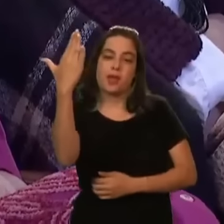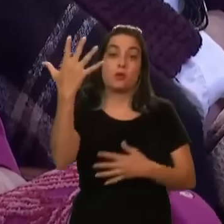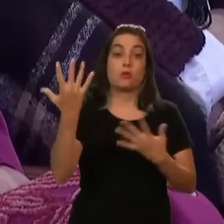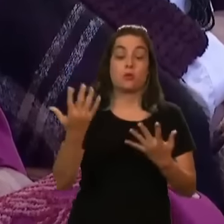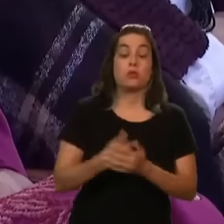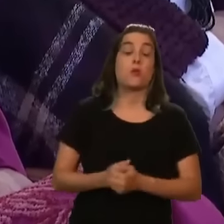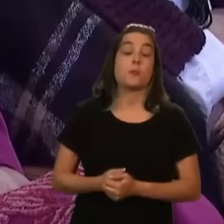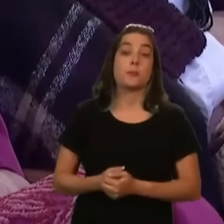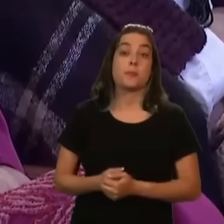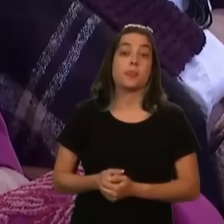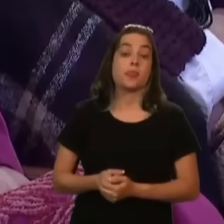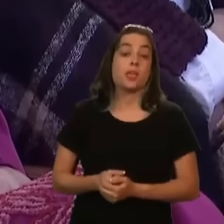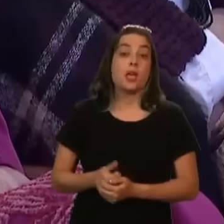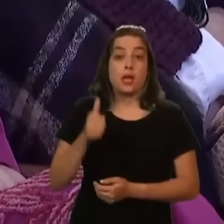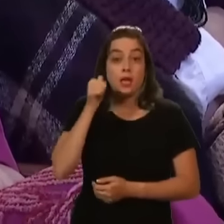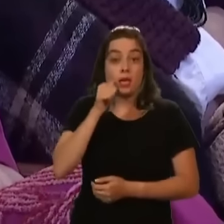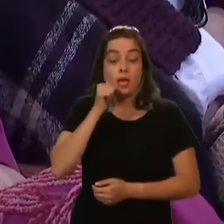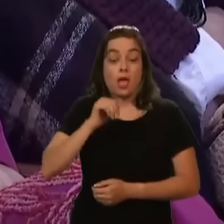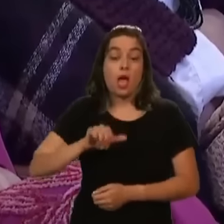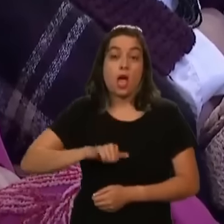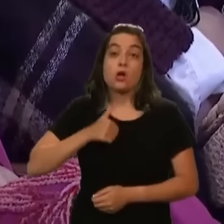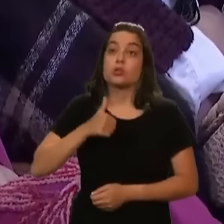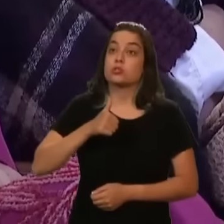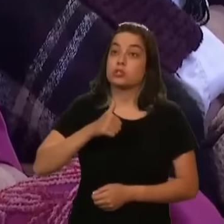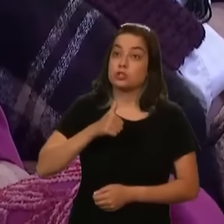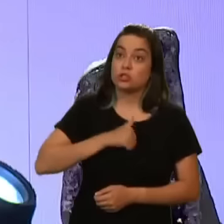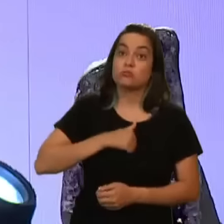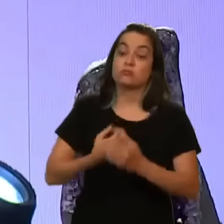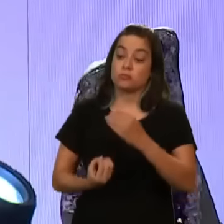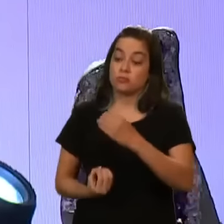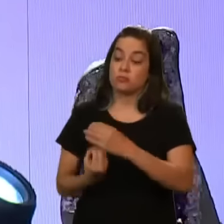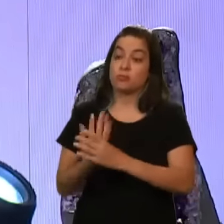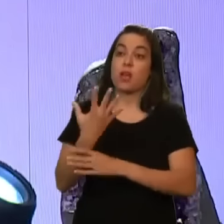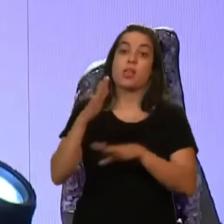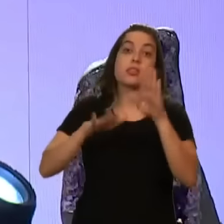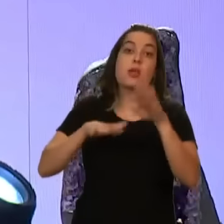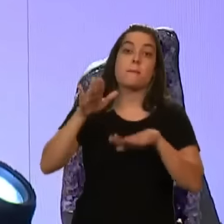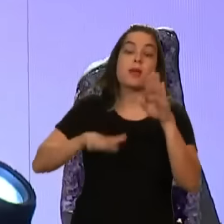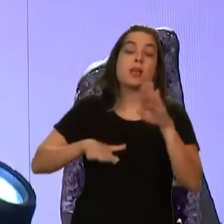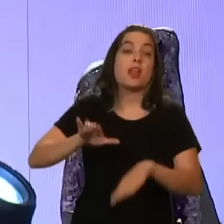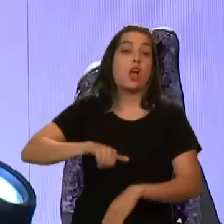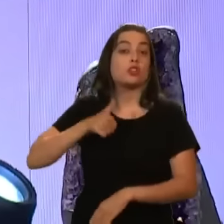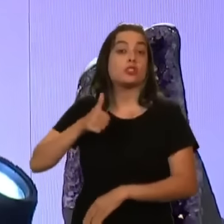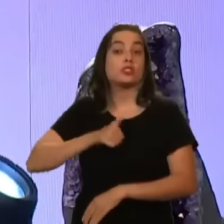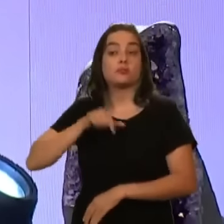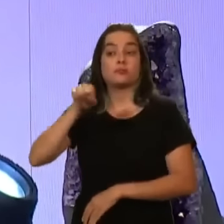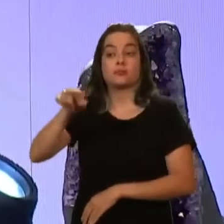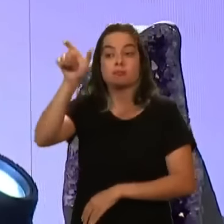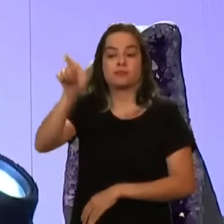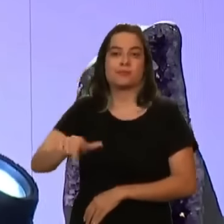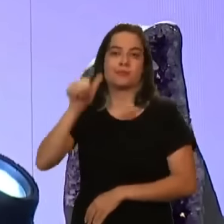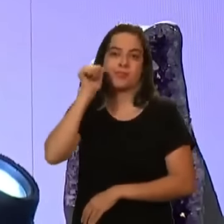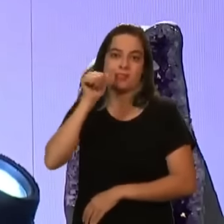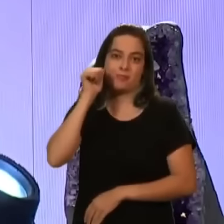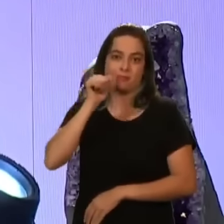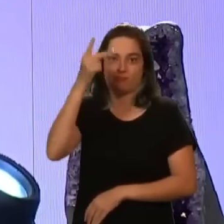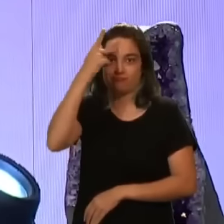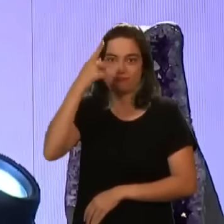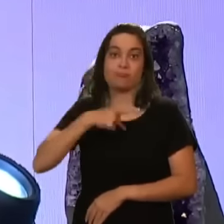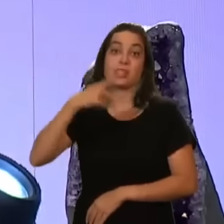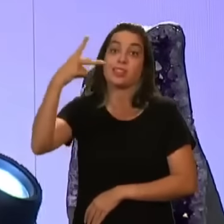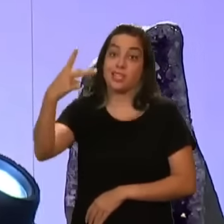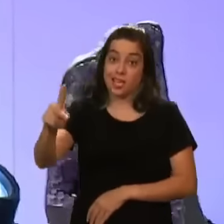dessa menina, esse valor próprio também vai ser formado de acordo com a autoestima da mãe consigo mesma. Se